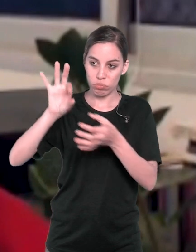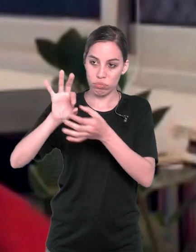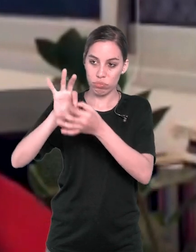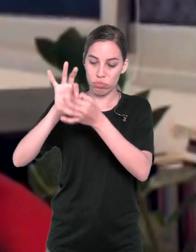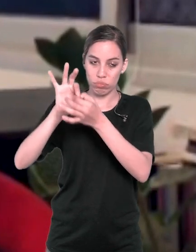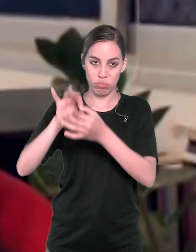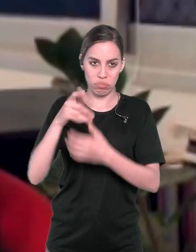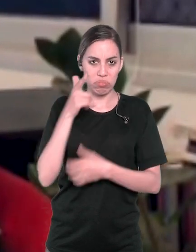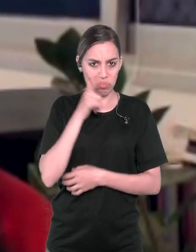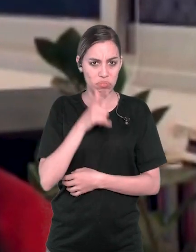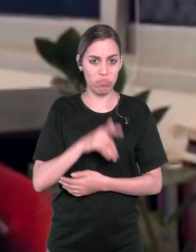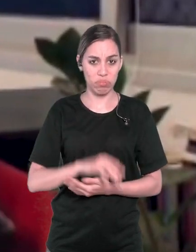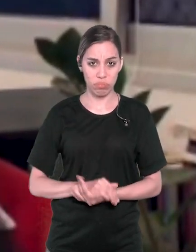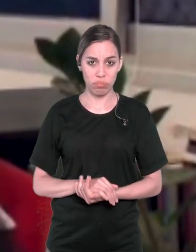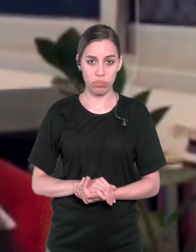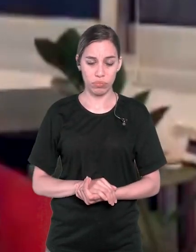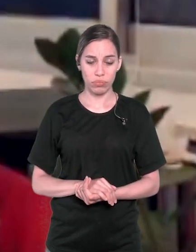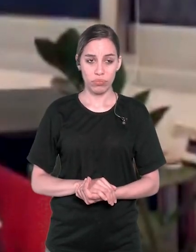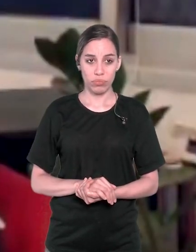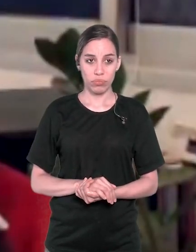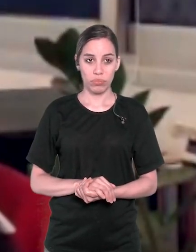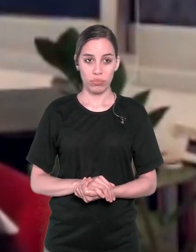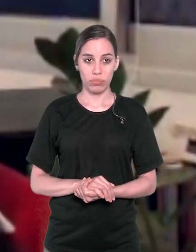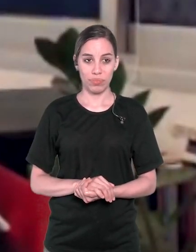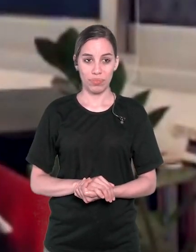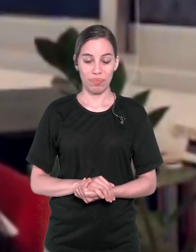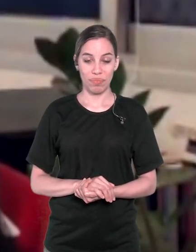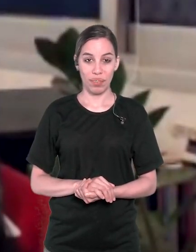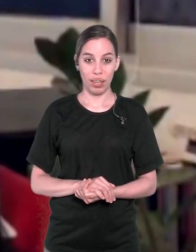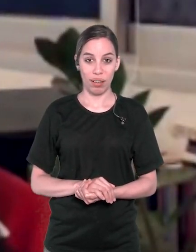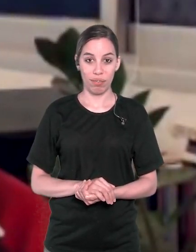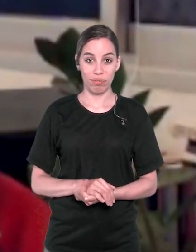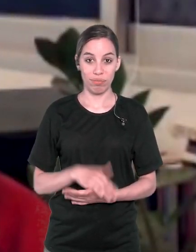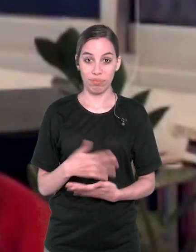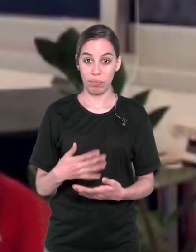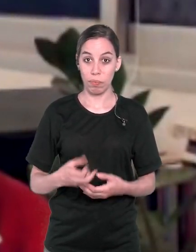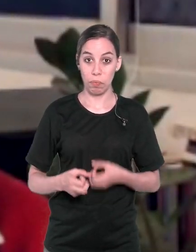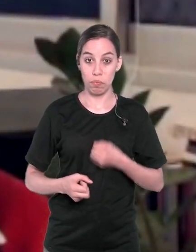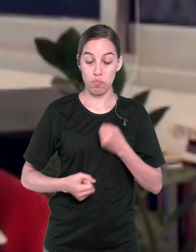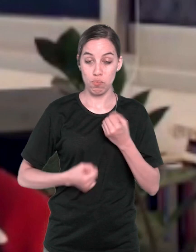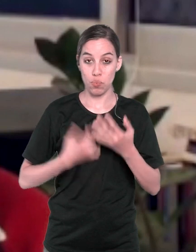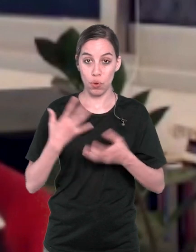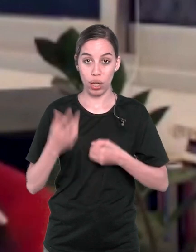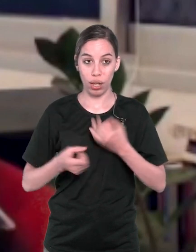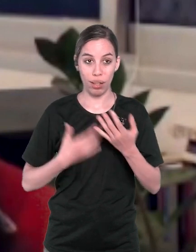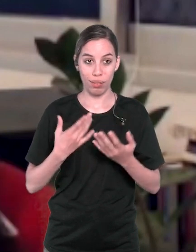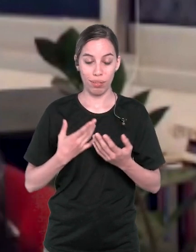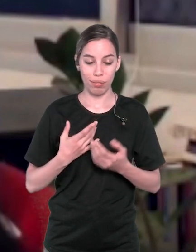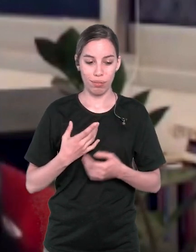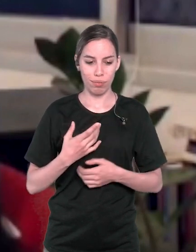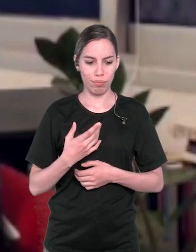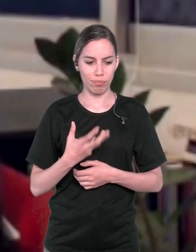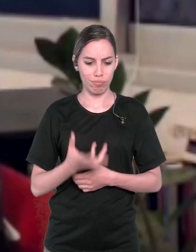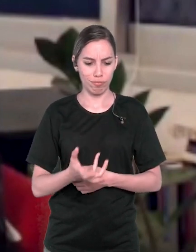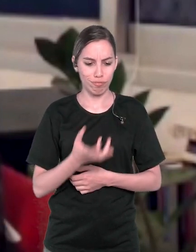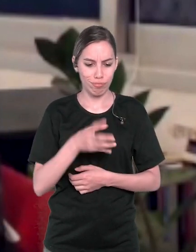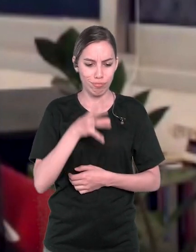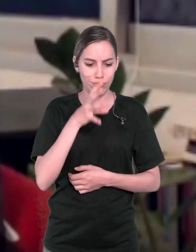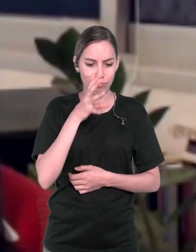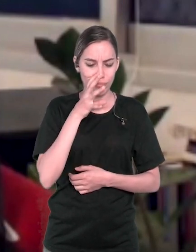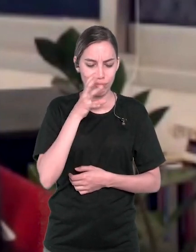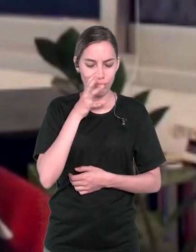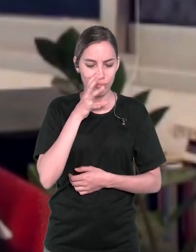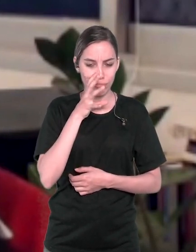divindade. E é realmente uma poesia, né, muito instigante,